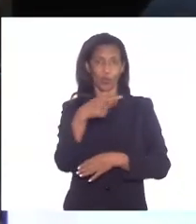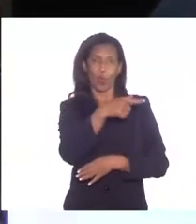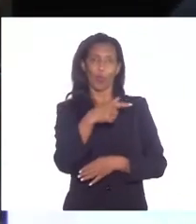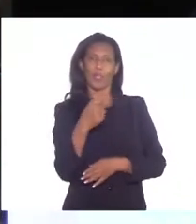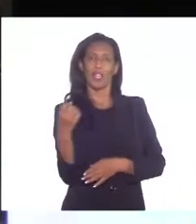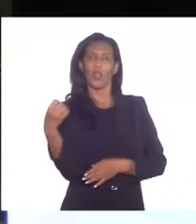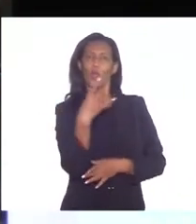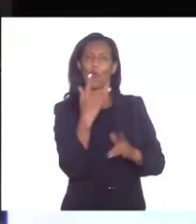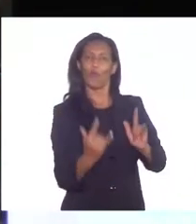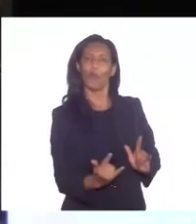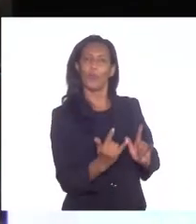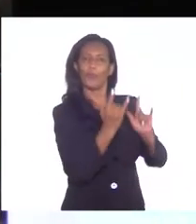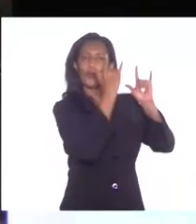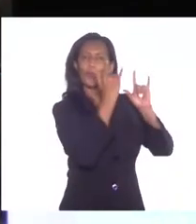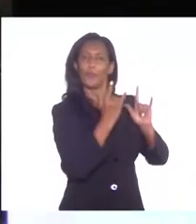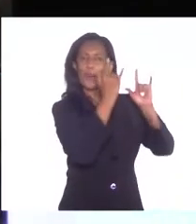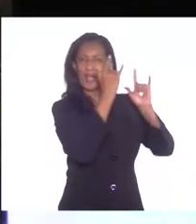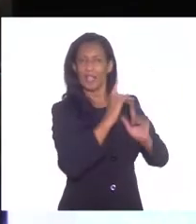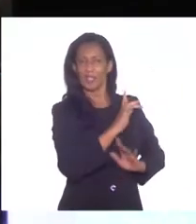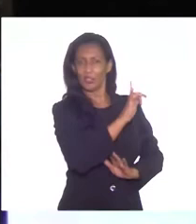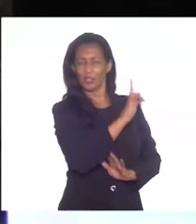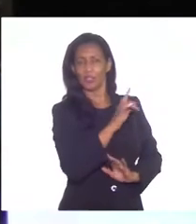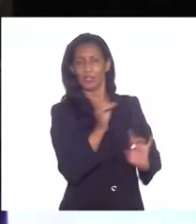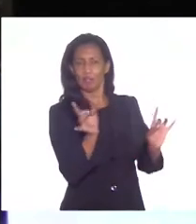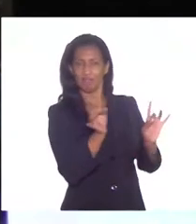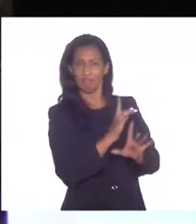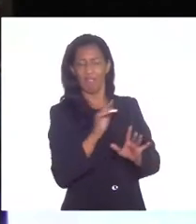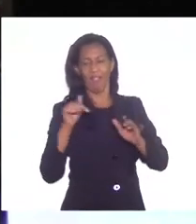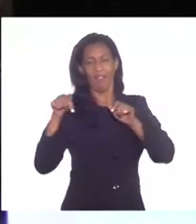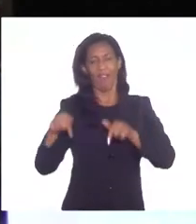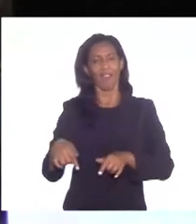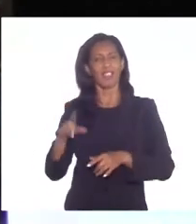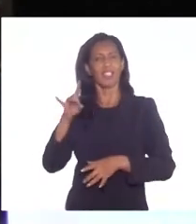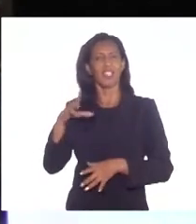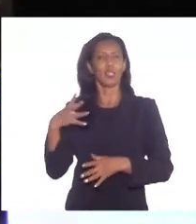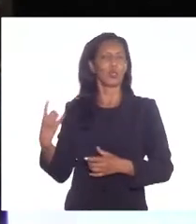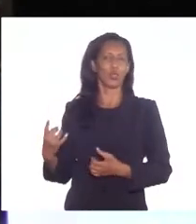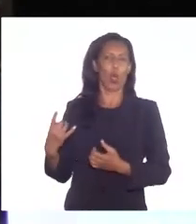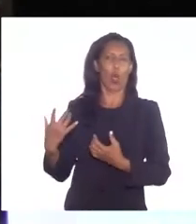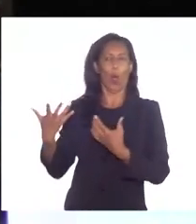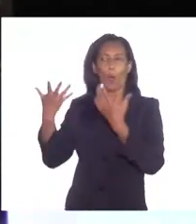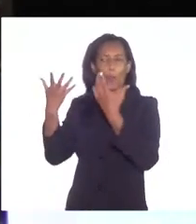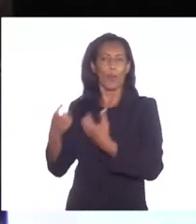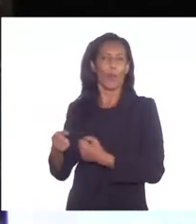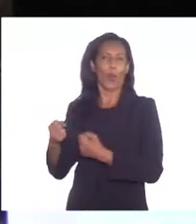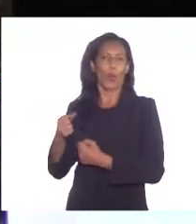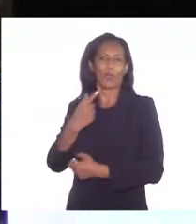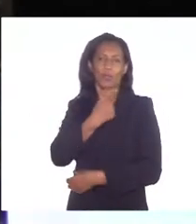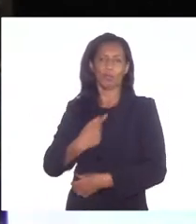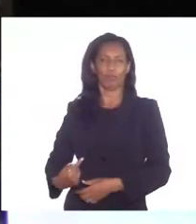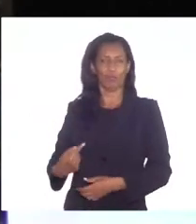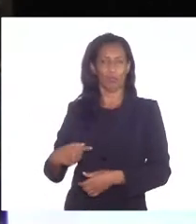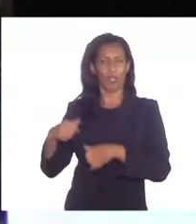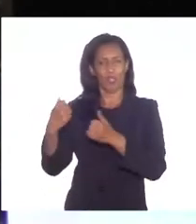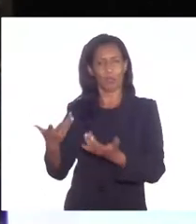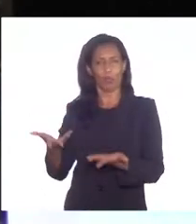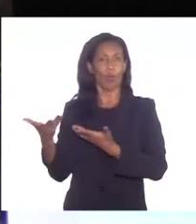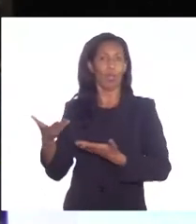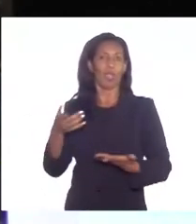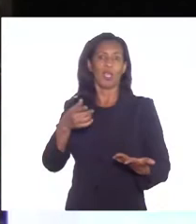plenário novo. Aqui seguramente ficará para a posse de governadores e a